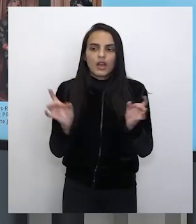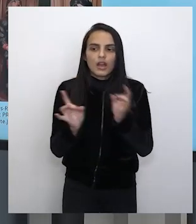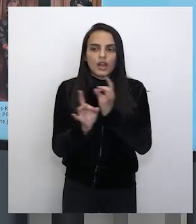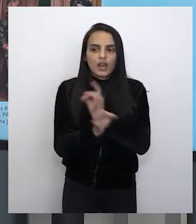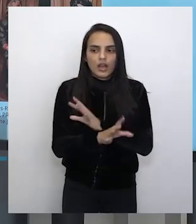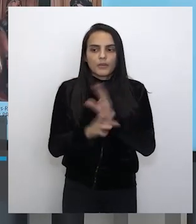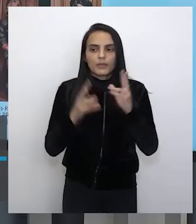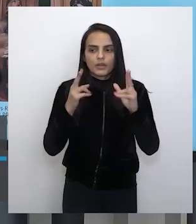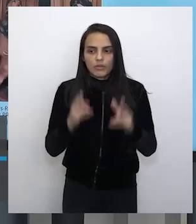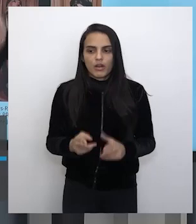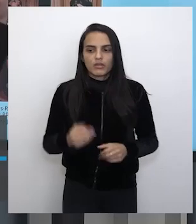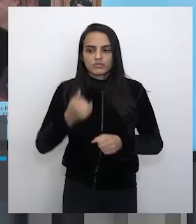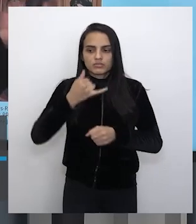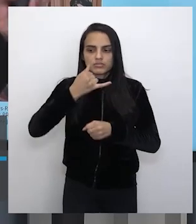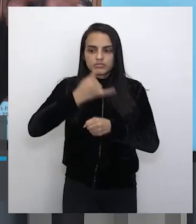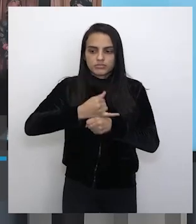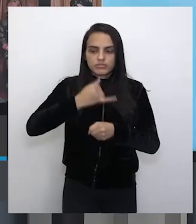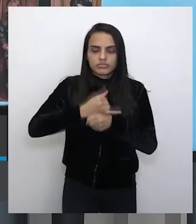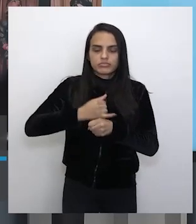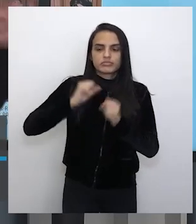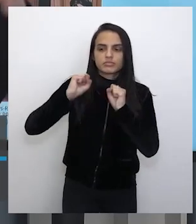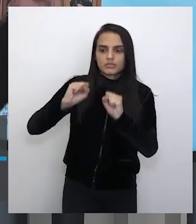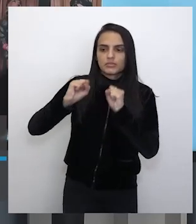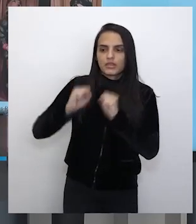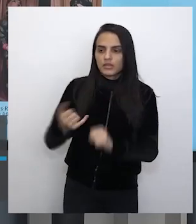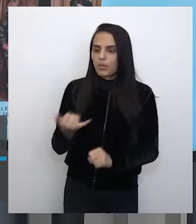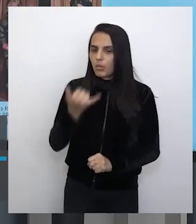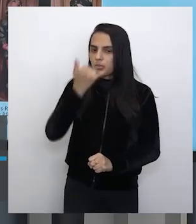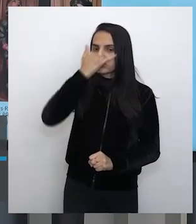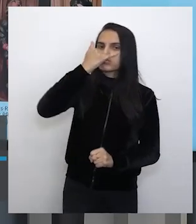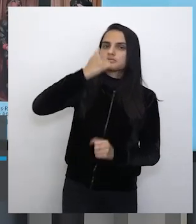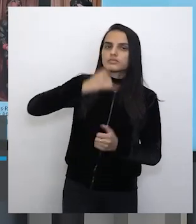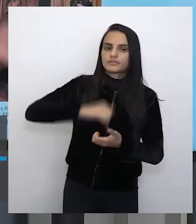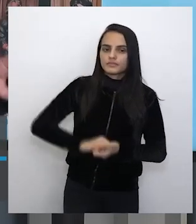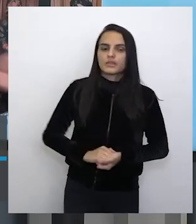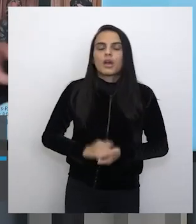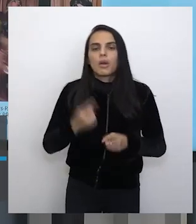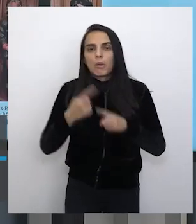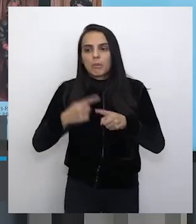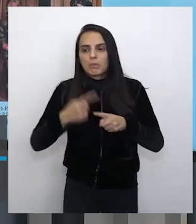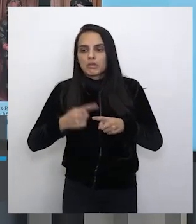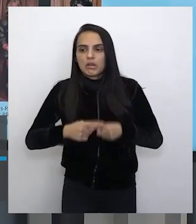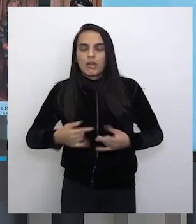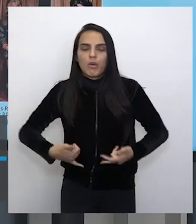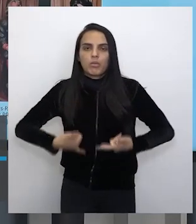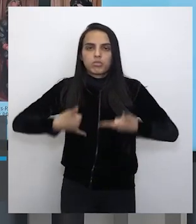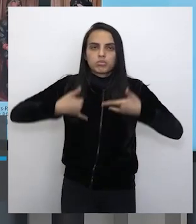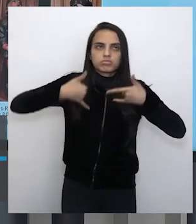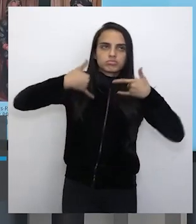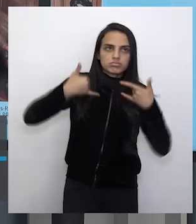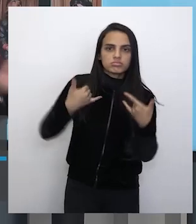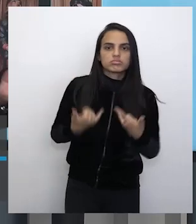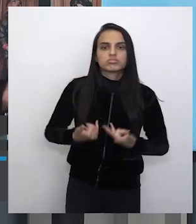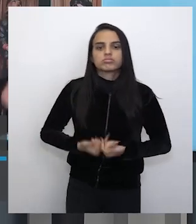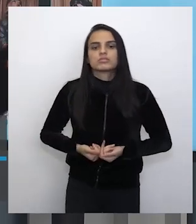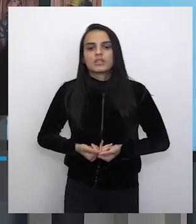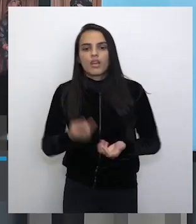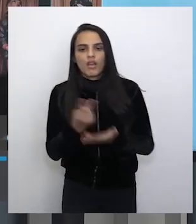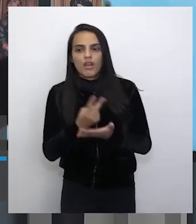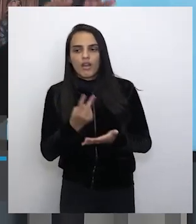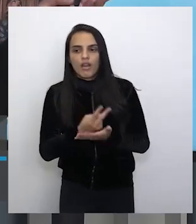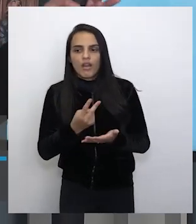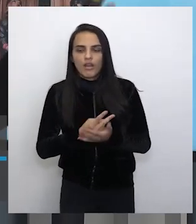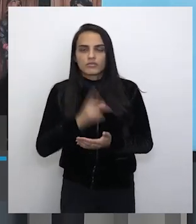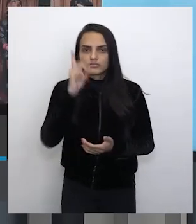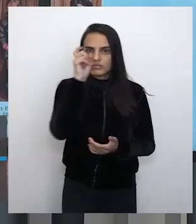patrão poderoso, ele sempre acaba se dando mal no final, porque ele é avarento, porque ele é vaidoso, né? Ele sempre tem algum defeito muito grave.